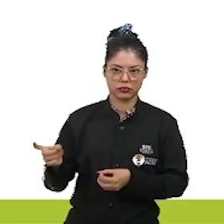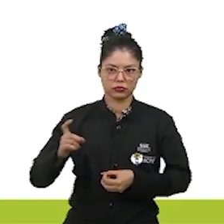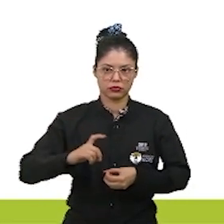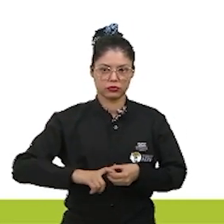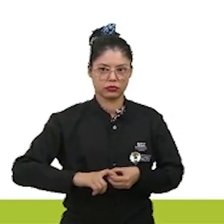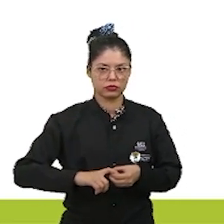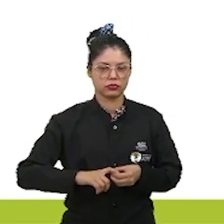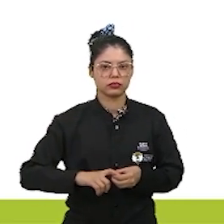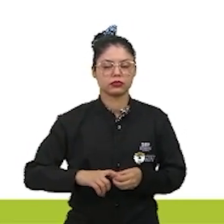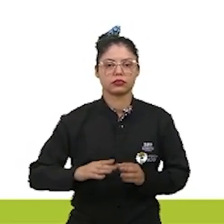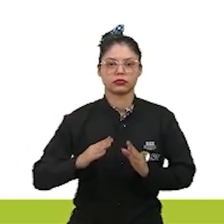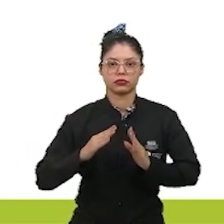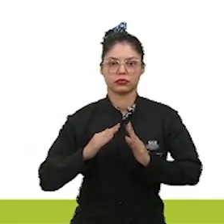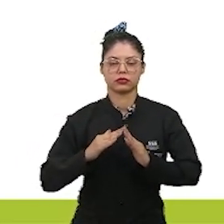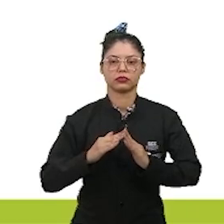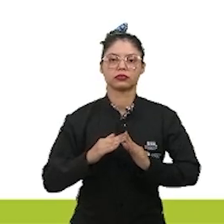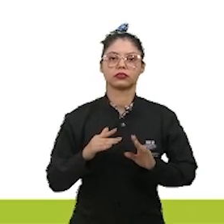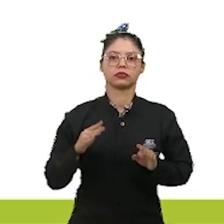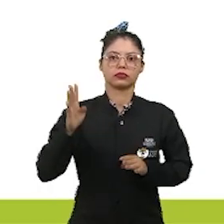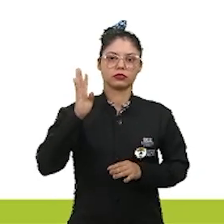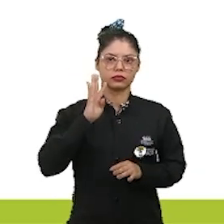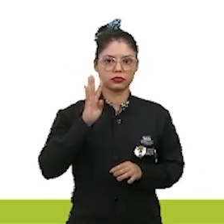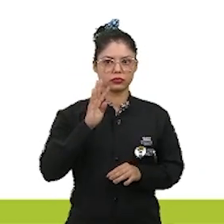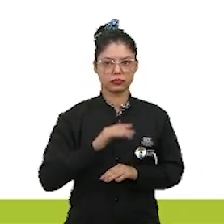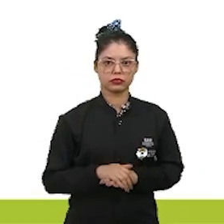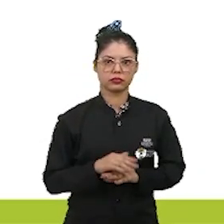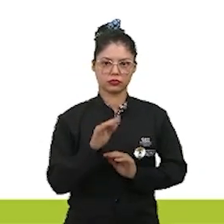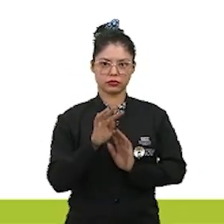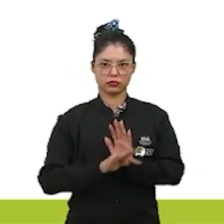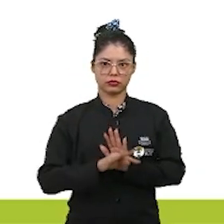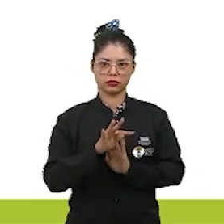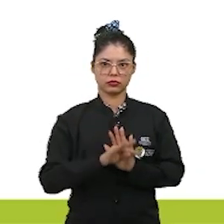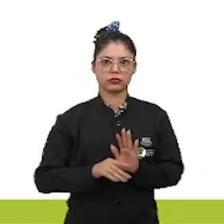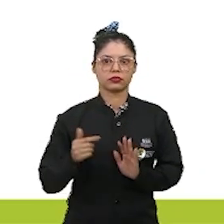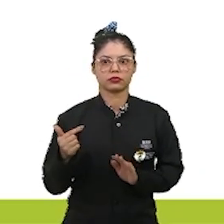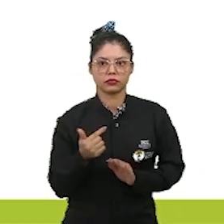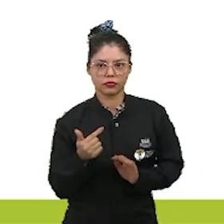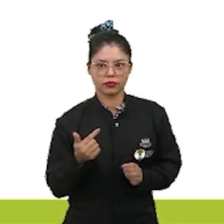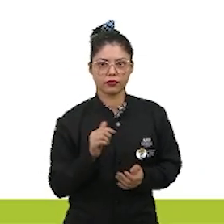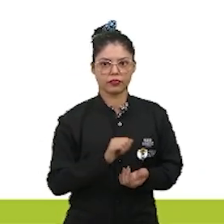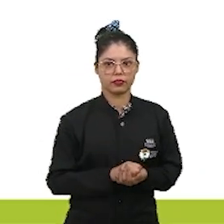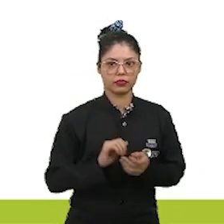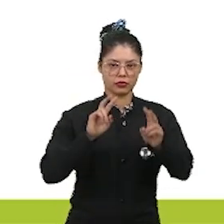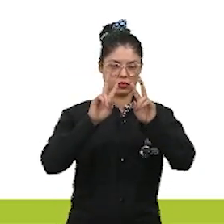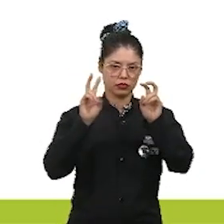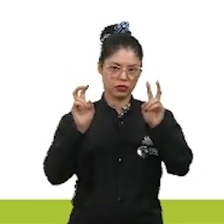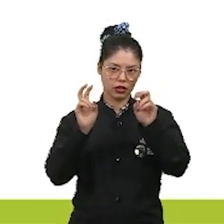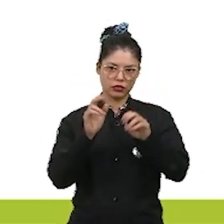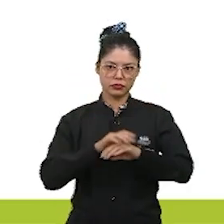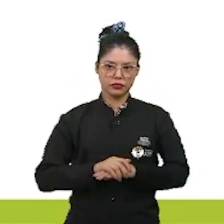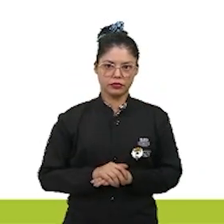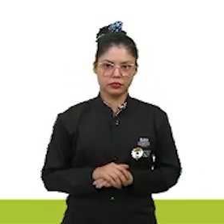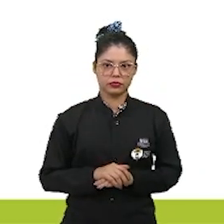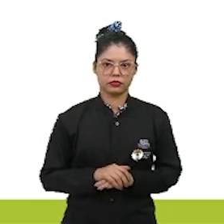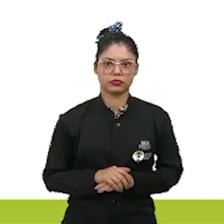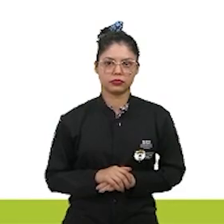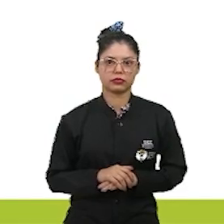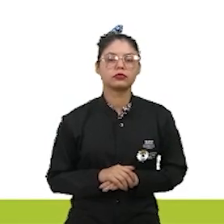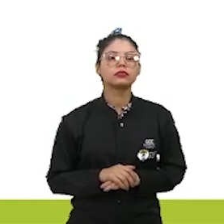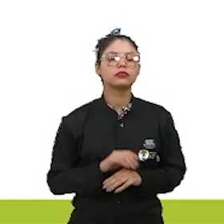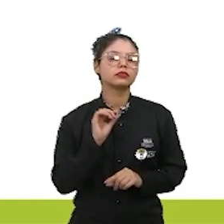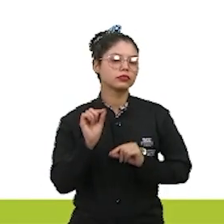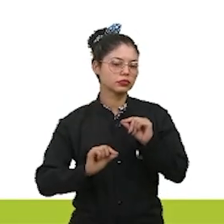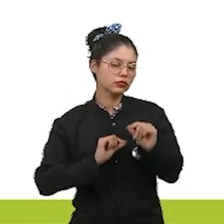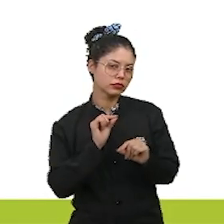voltar para casa. Muito legal, né, gente, esse texto aí, esse texto 2, trazendo essa definição aí para nós do